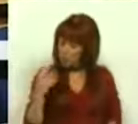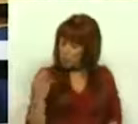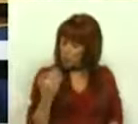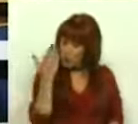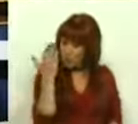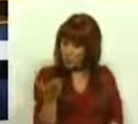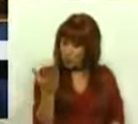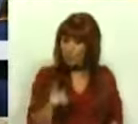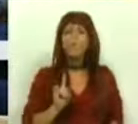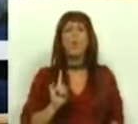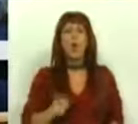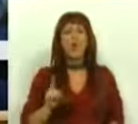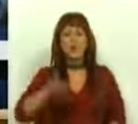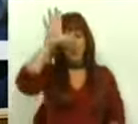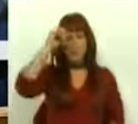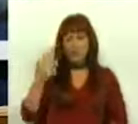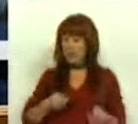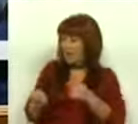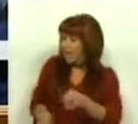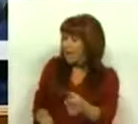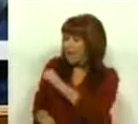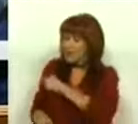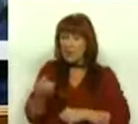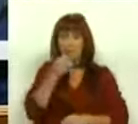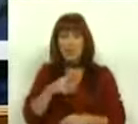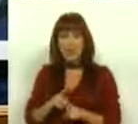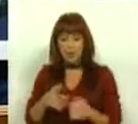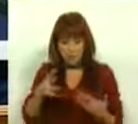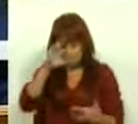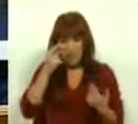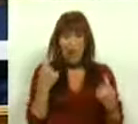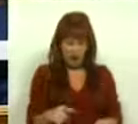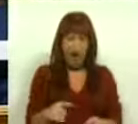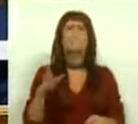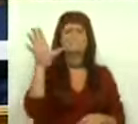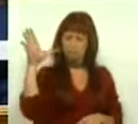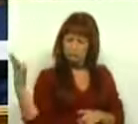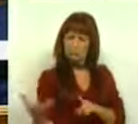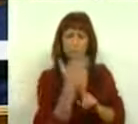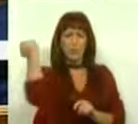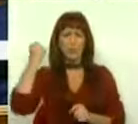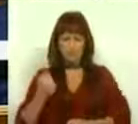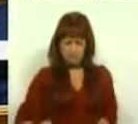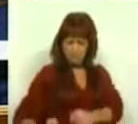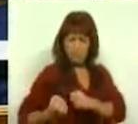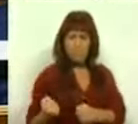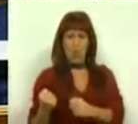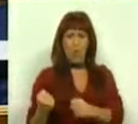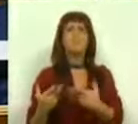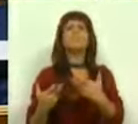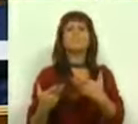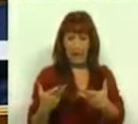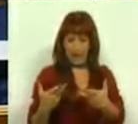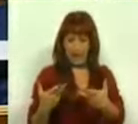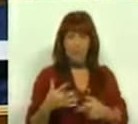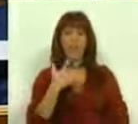credibilidade. Aquilo que o governo anterior perdeu e que o governo atual vem conquistando de forma sólida e consistente. Muito